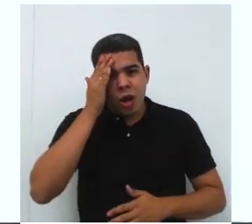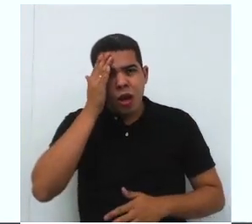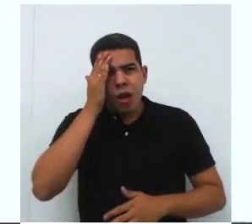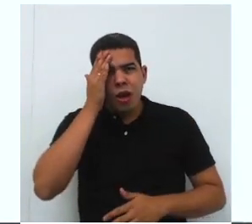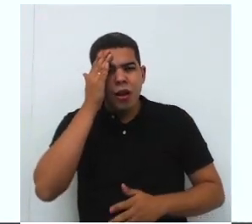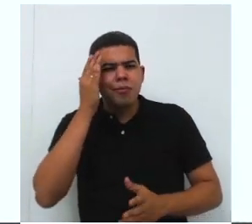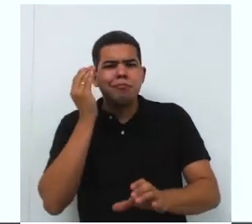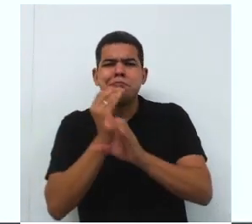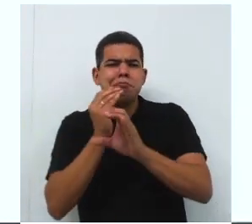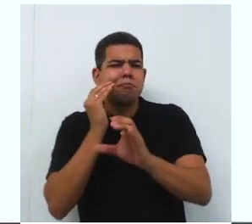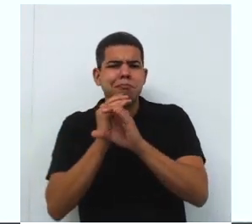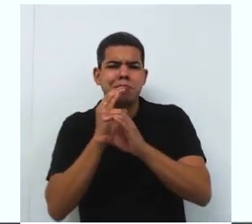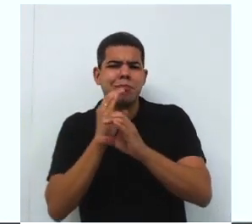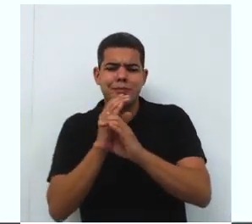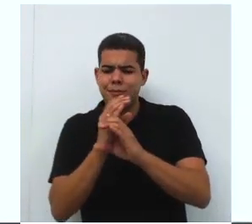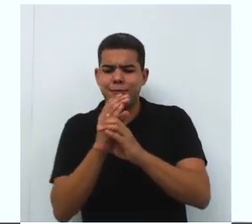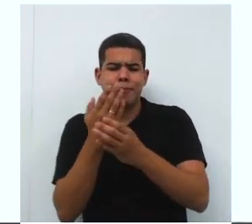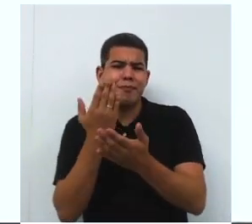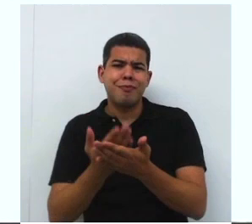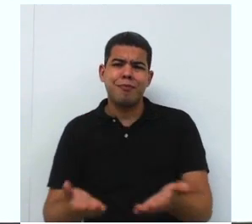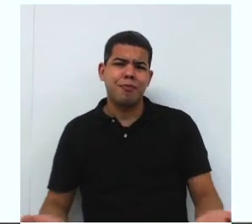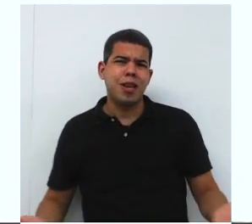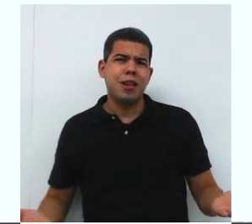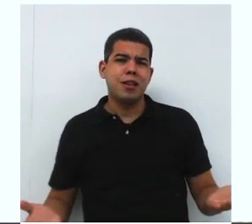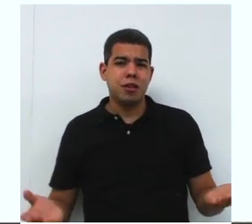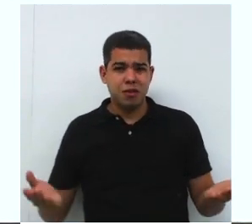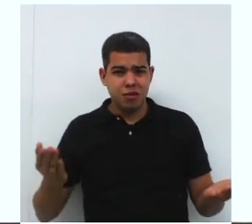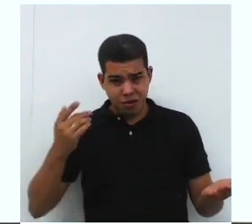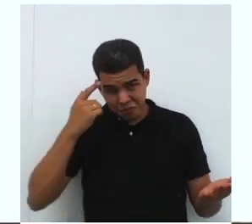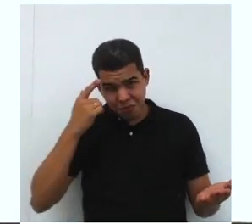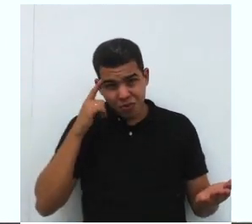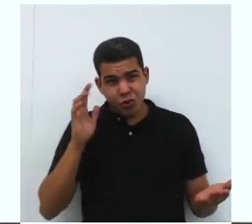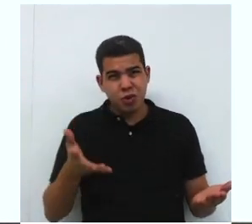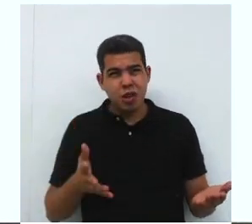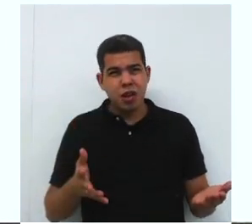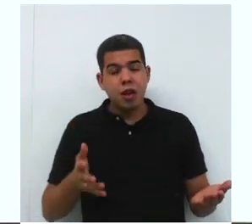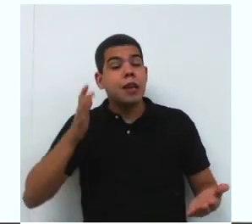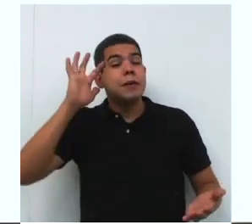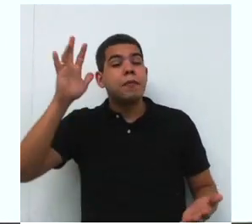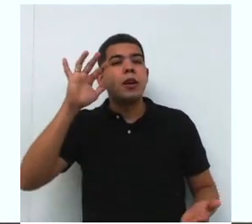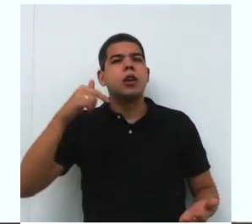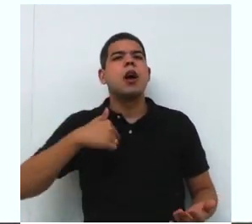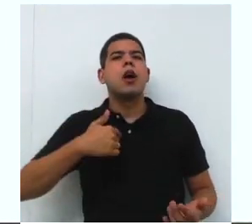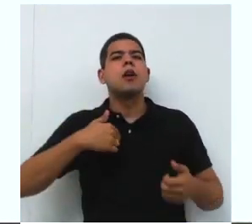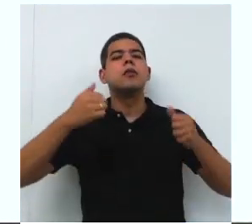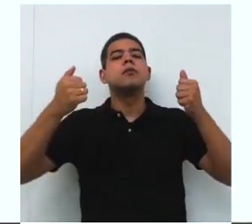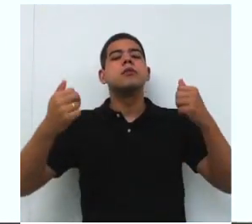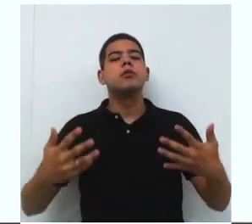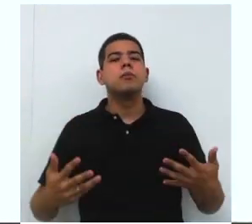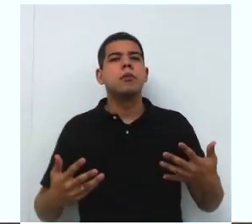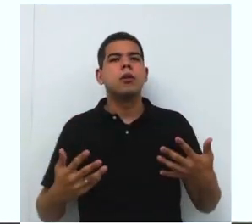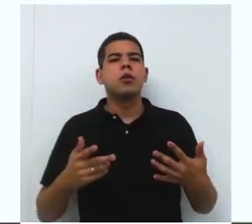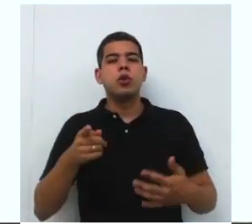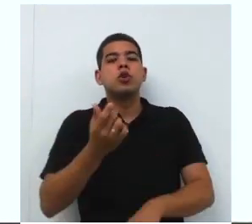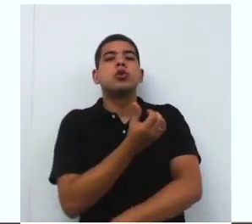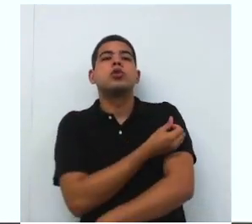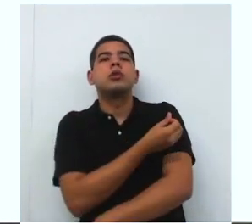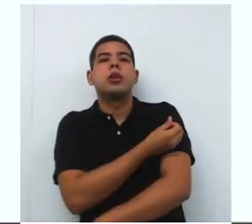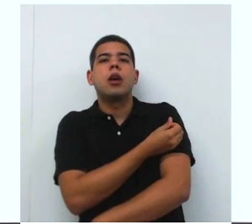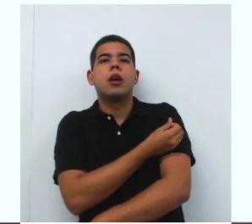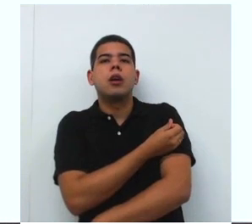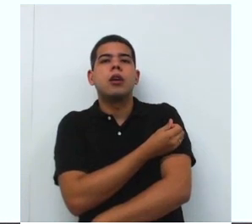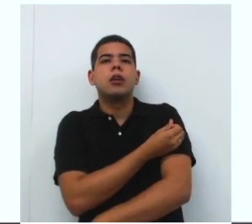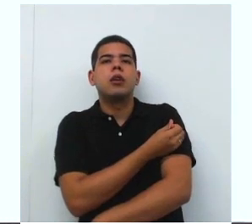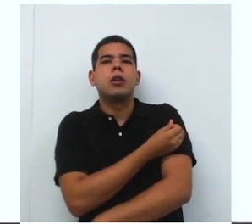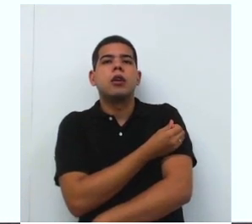não houve comunicação e tudo se perdeu. Já pensou nisso? Se eu estivesse aqui, dando aula a vocês do 6º